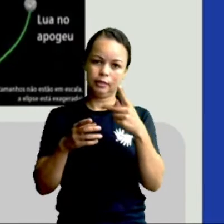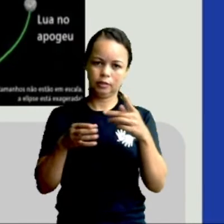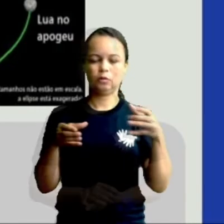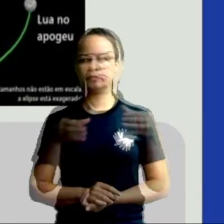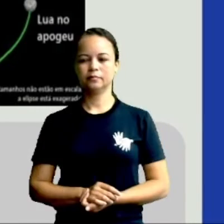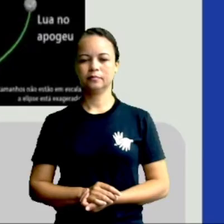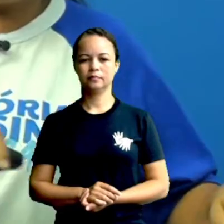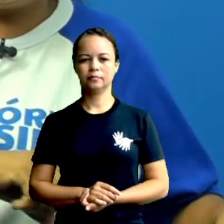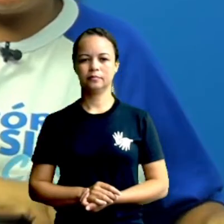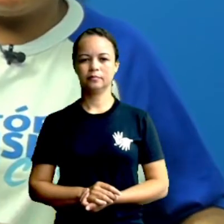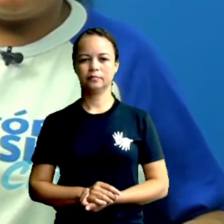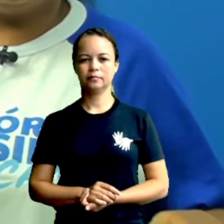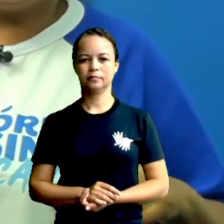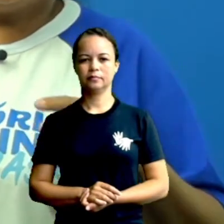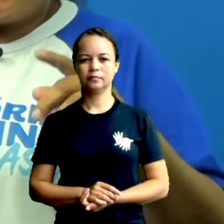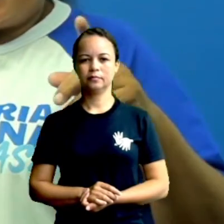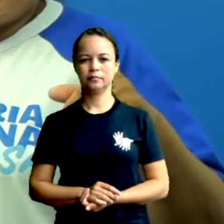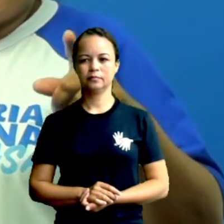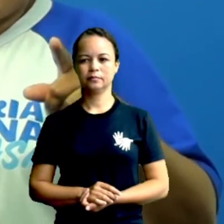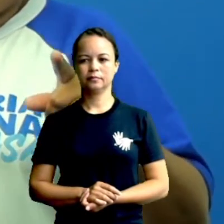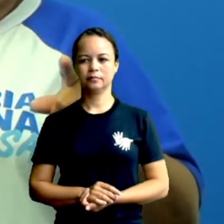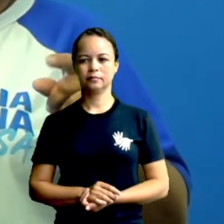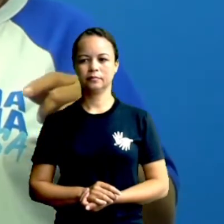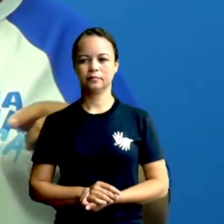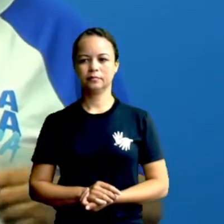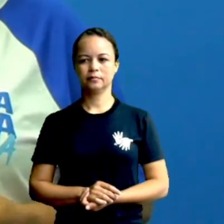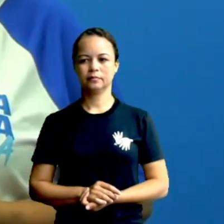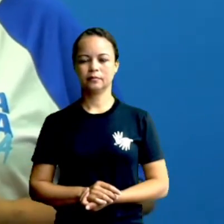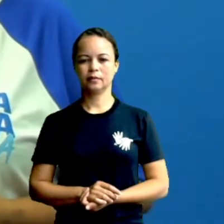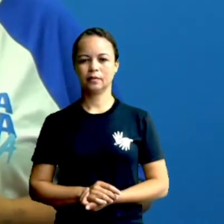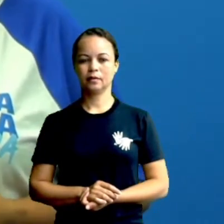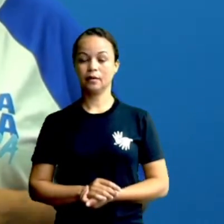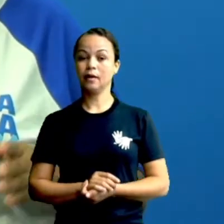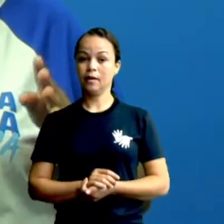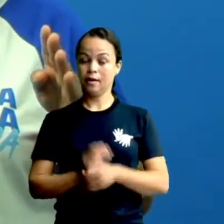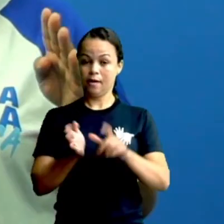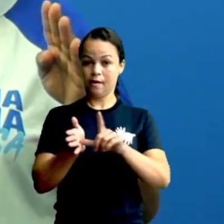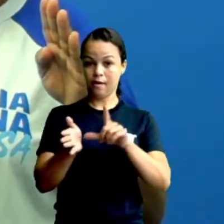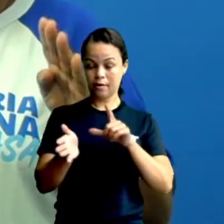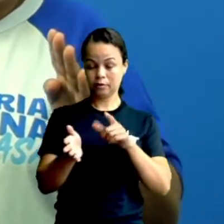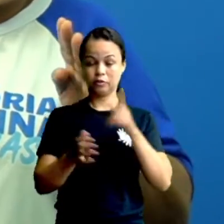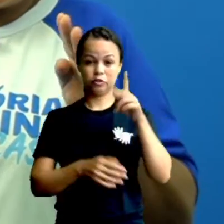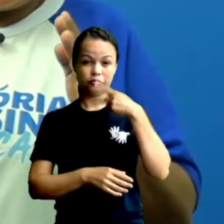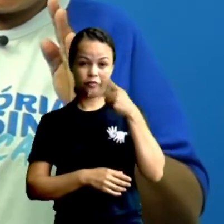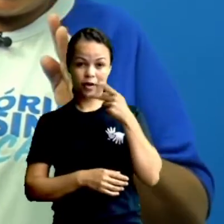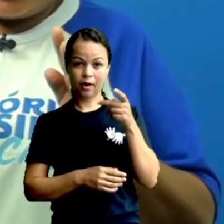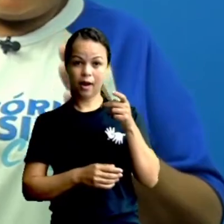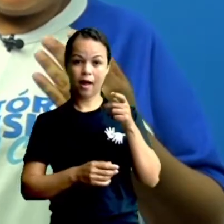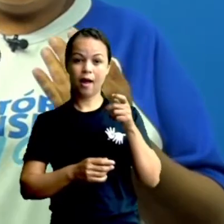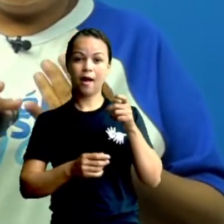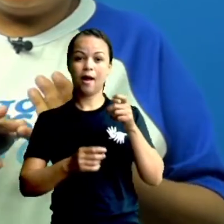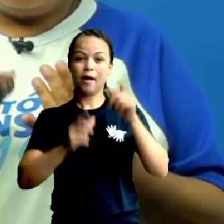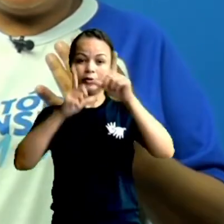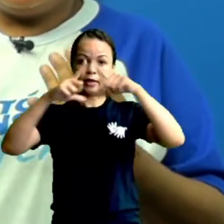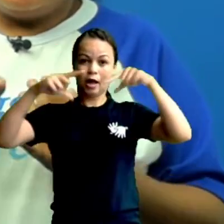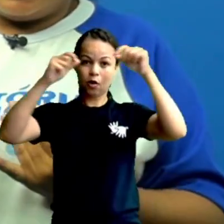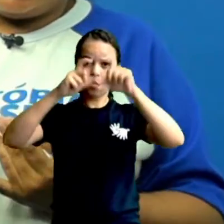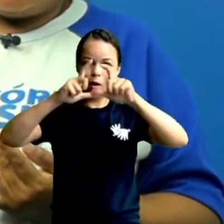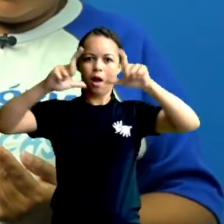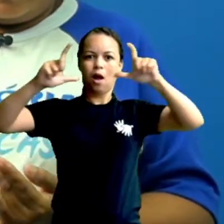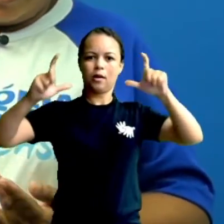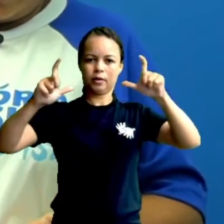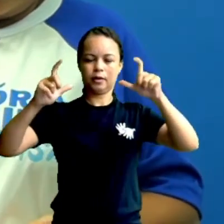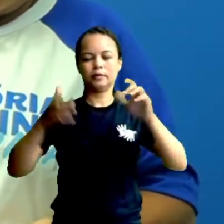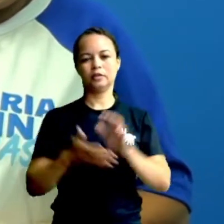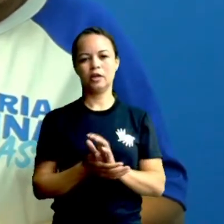certo? Antes, pessoal, de a gente falar sobre a superlua, não esqueça que a gente já falou sobre